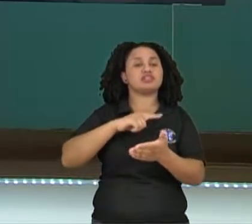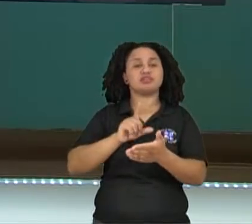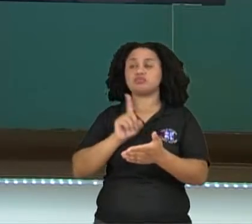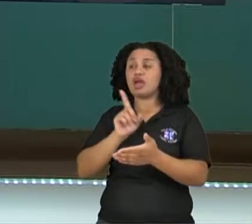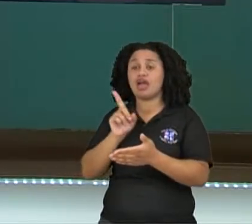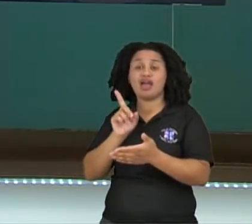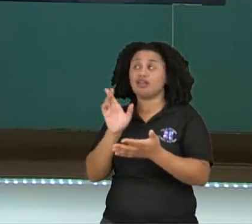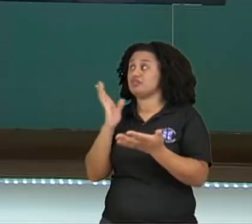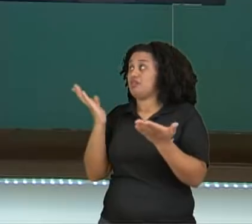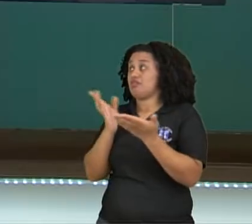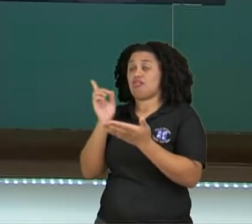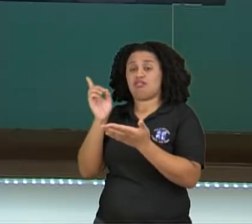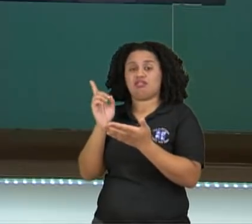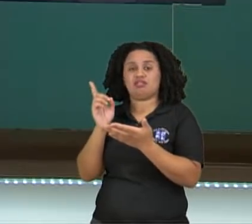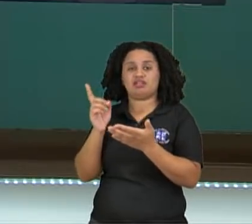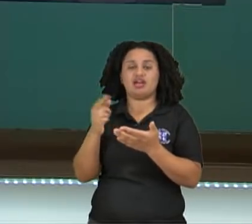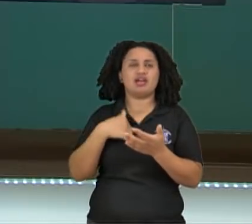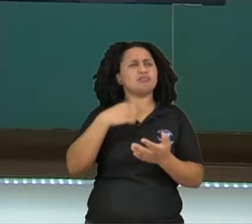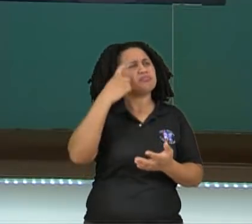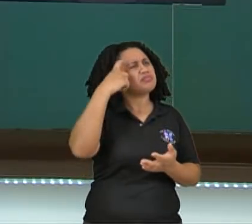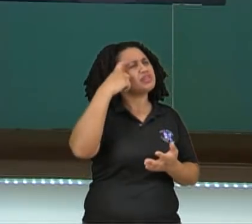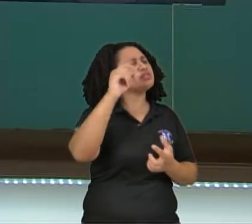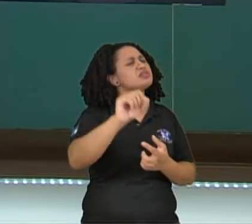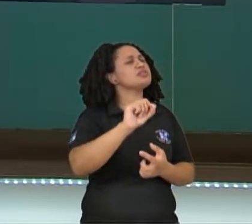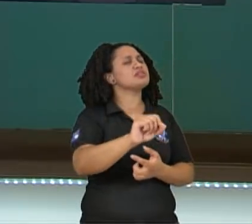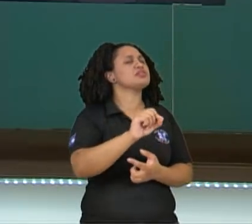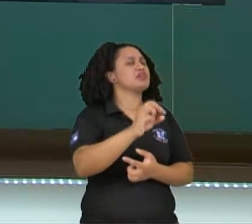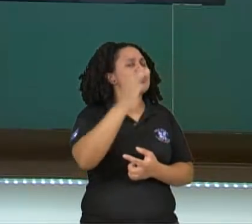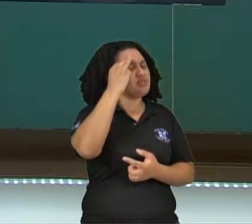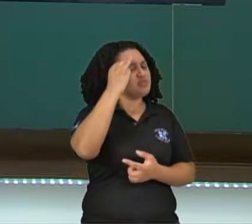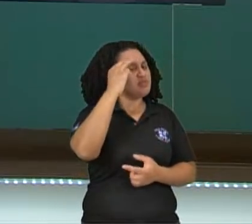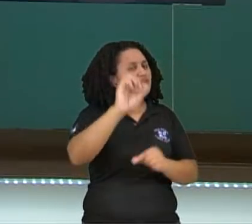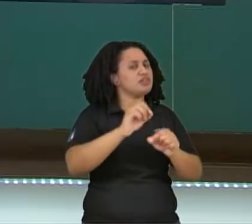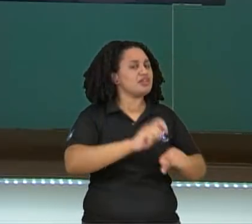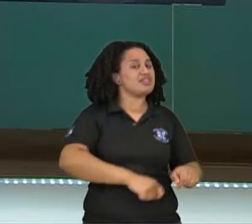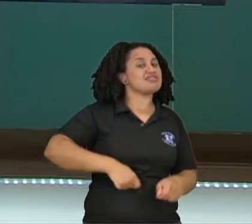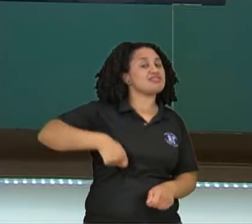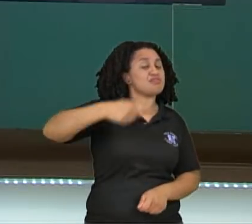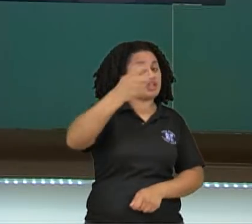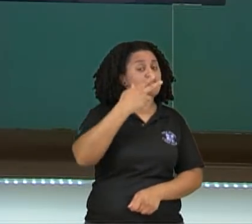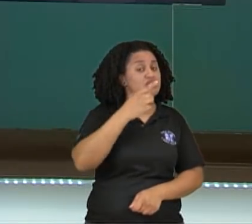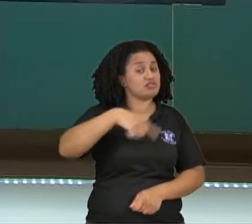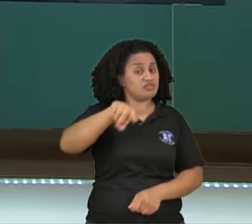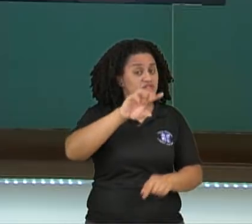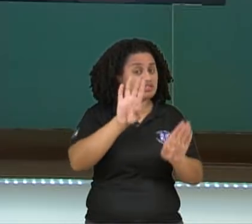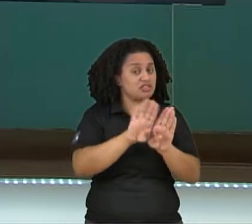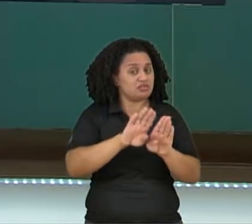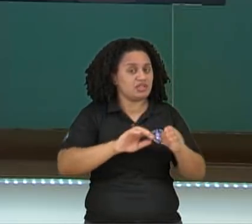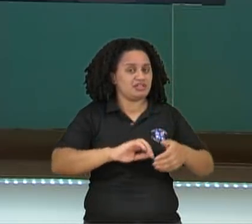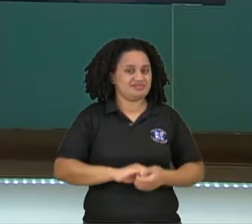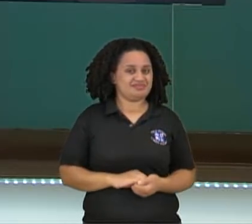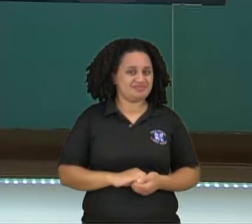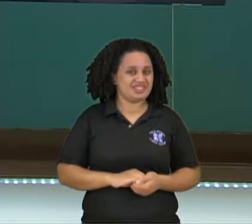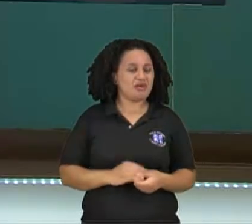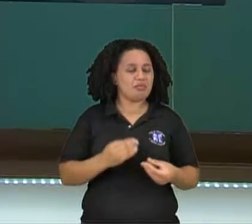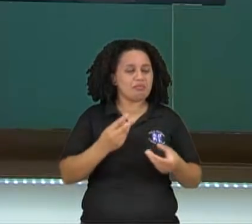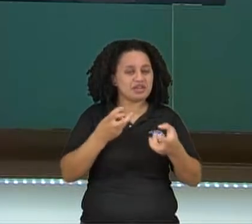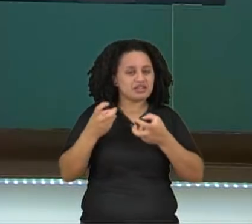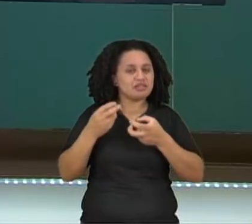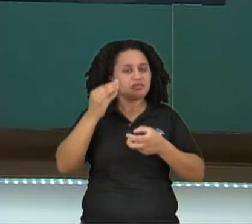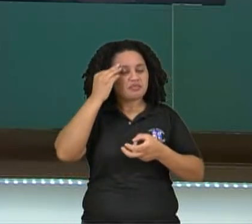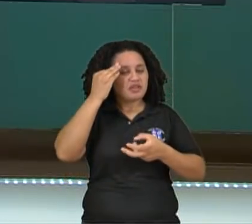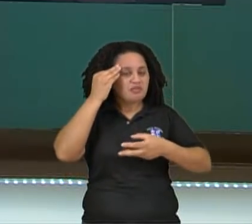por Portugal. Mas, por exemplo, nas pautas não estavam a abolição da escravidão. Então ele morreu para que